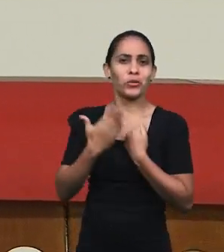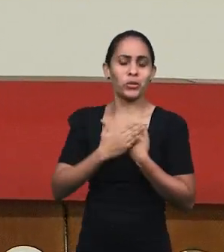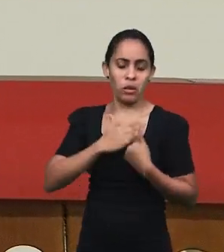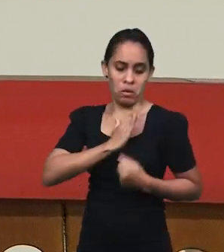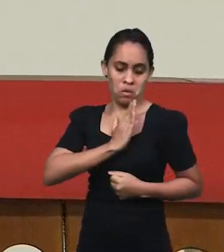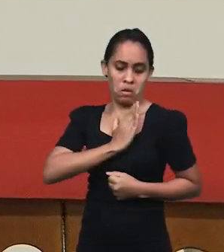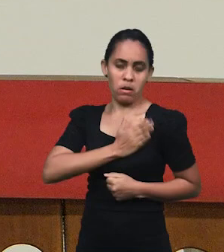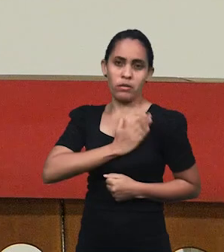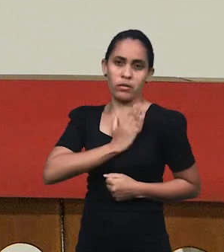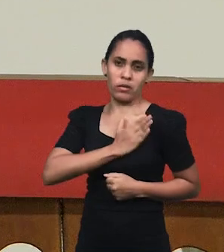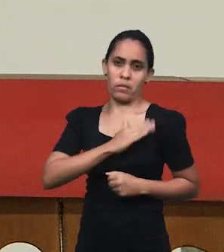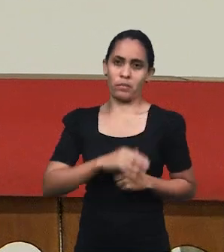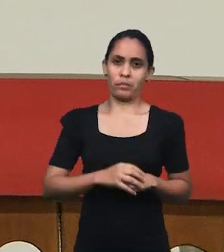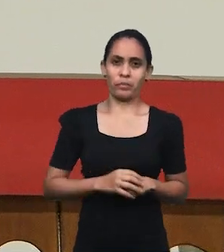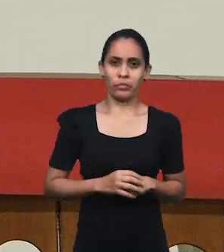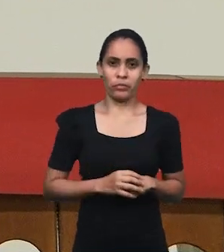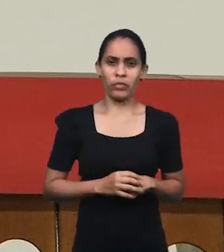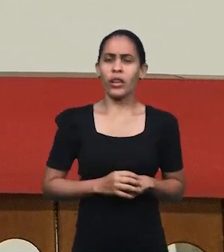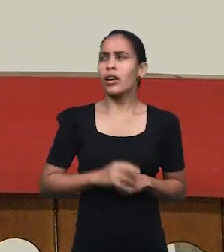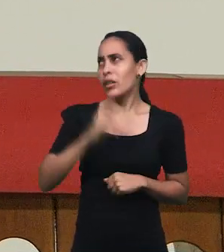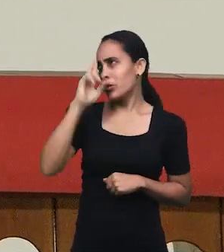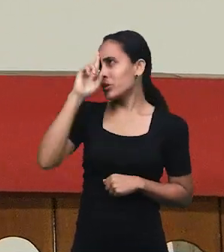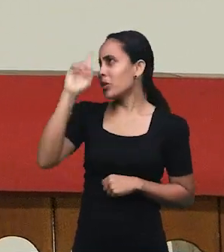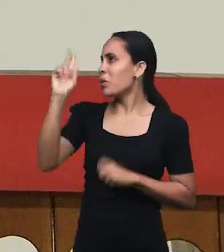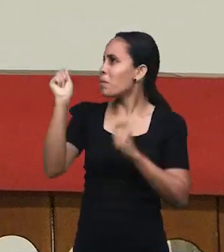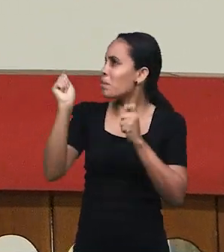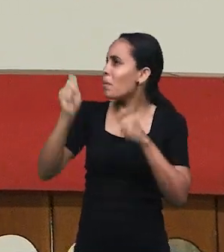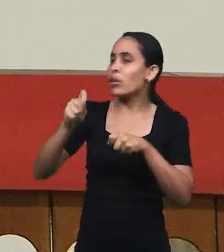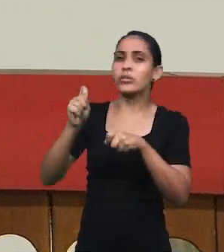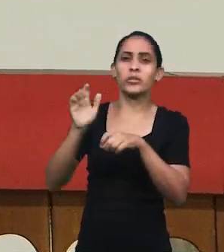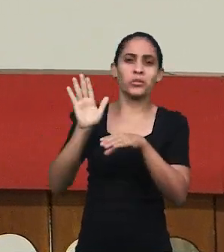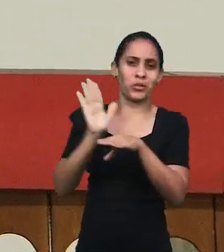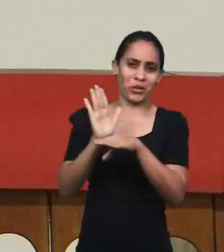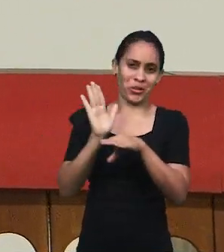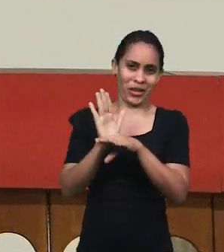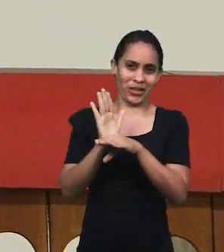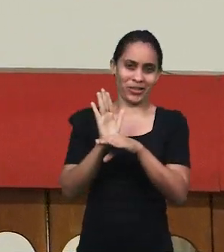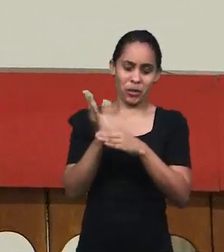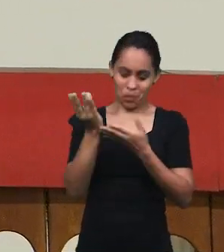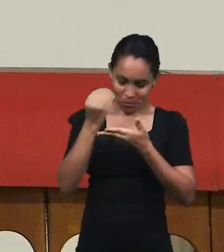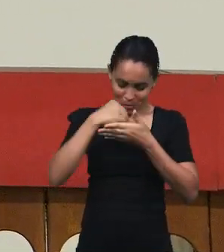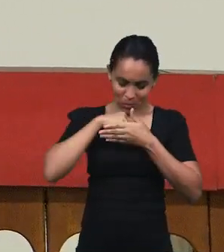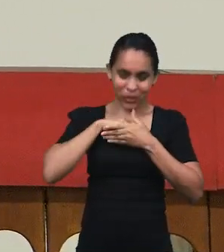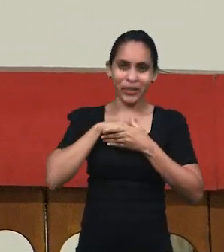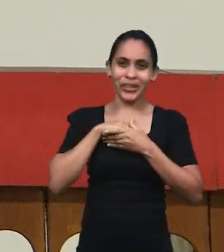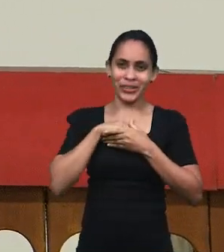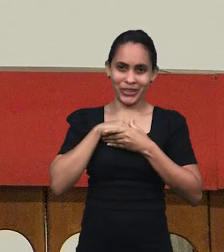que consola o coração, e Ele pode nos restaurar por dentro.